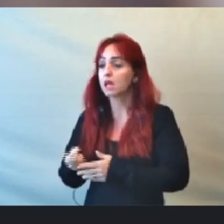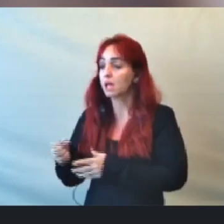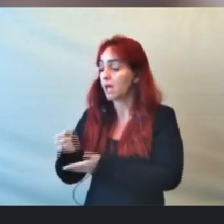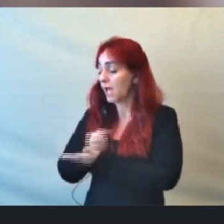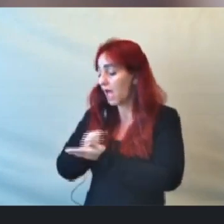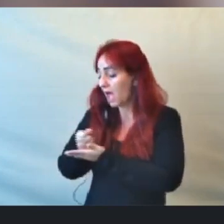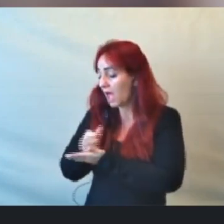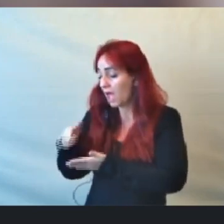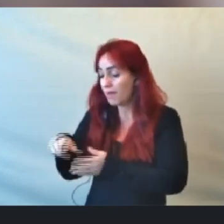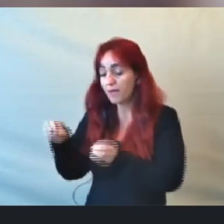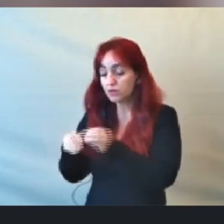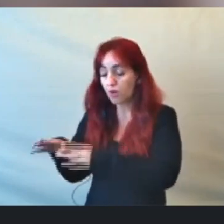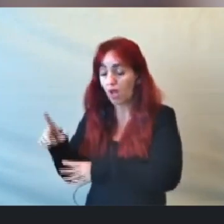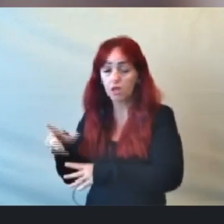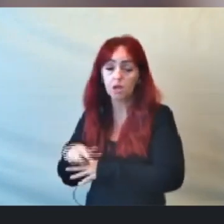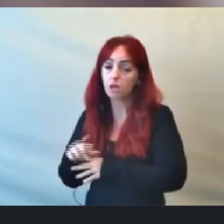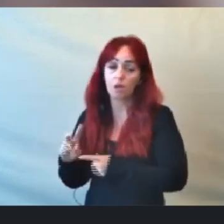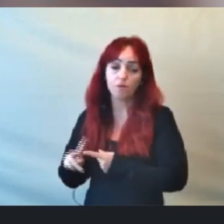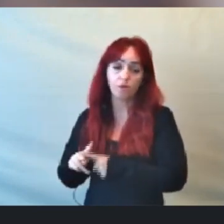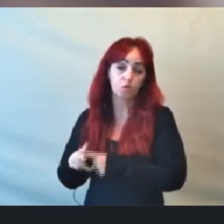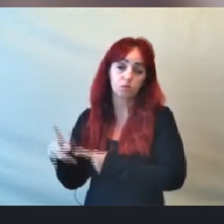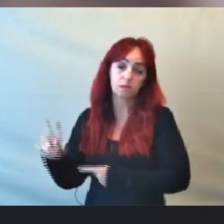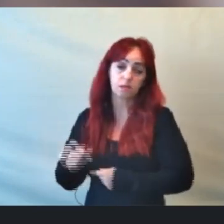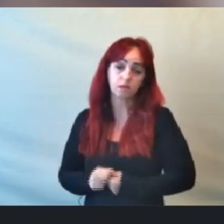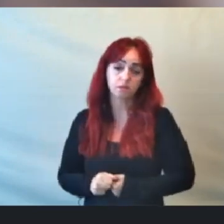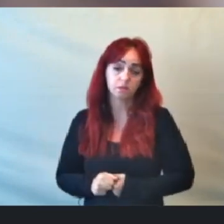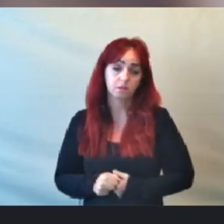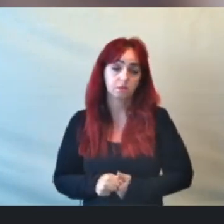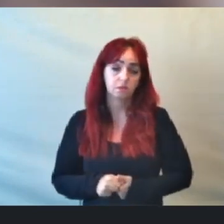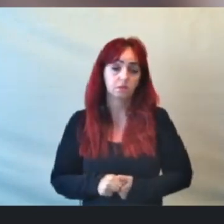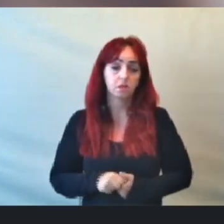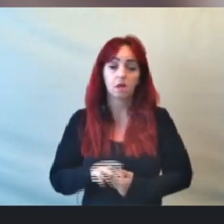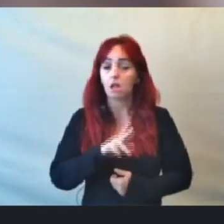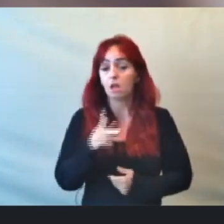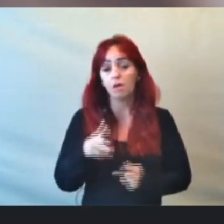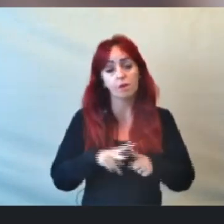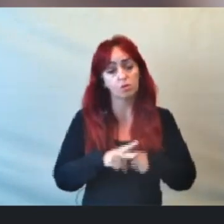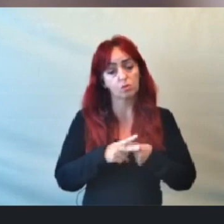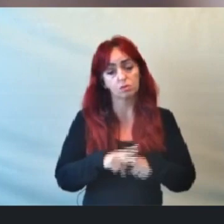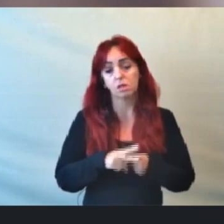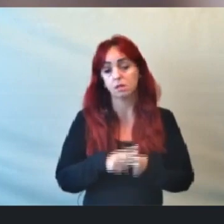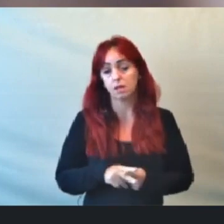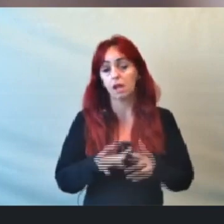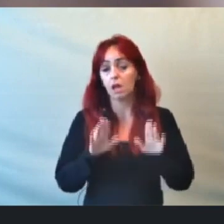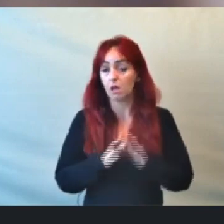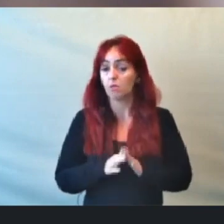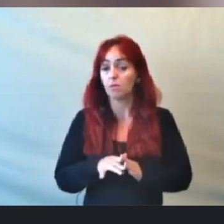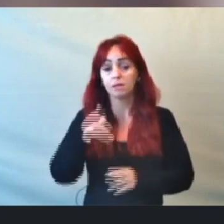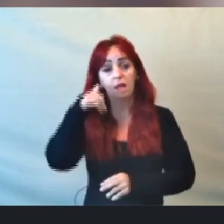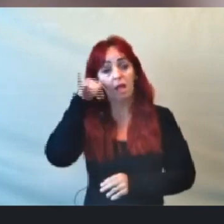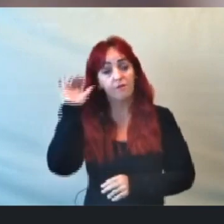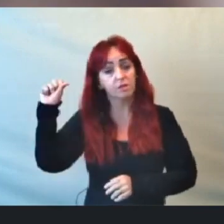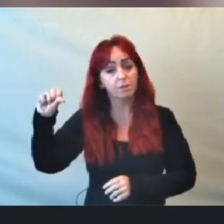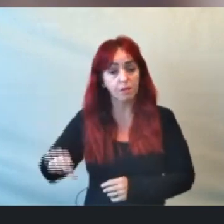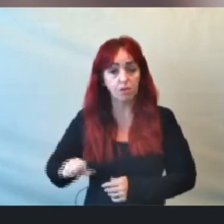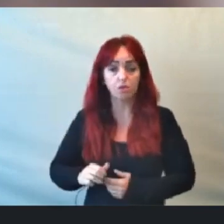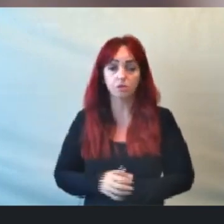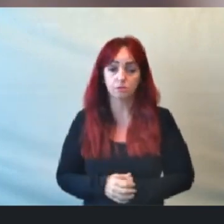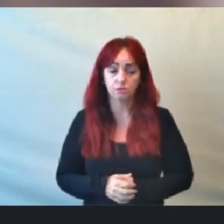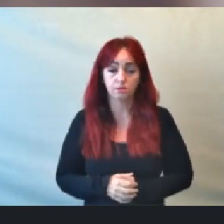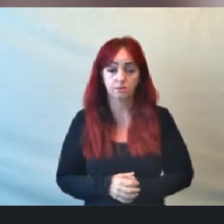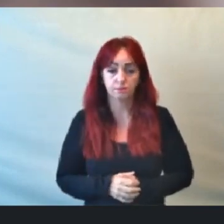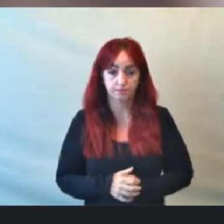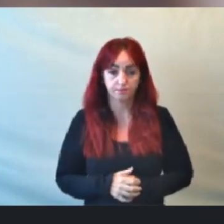Concordam? Não vai resolver, mas vai evitar piorar. Então, ok. Então a gente concorda no mesmo